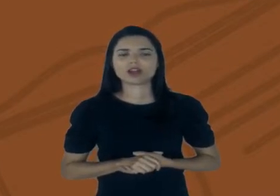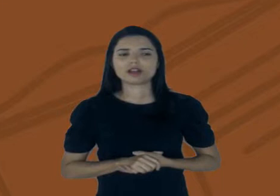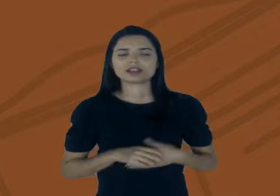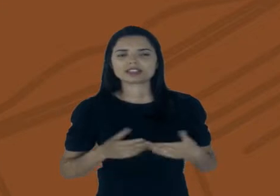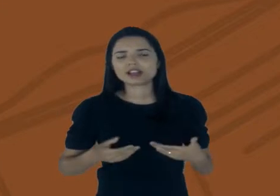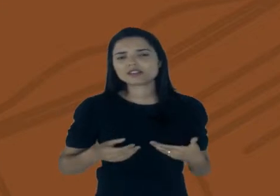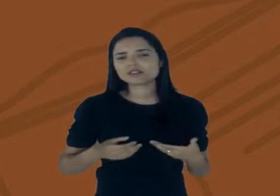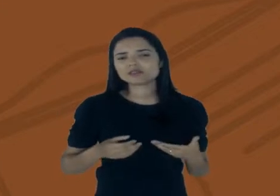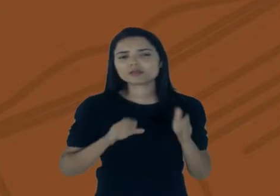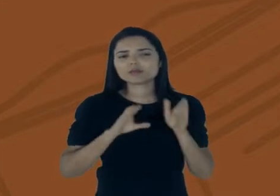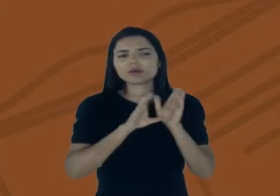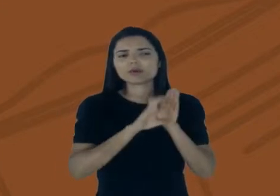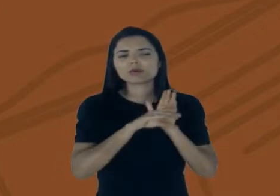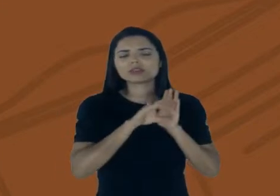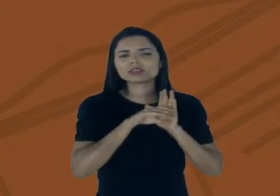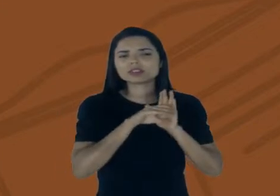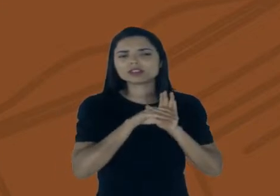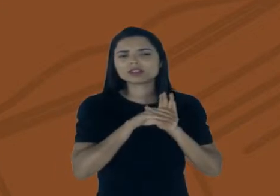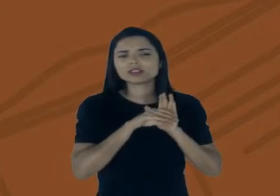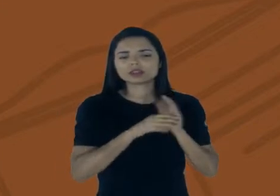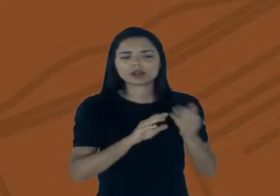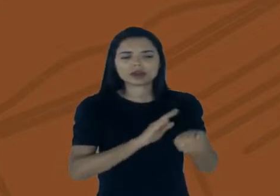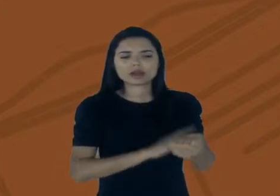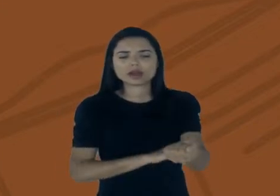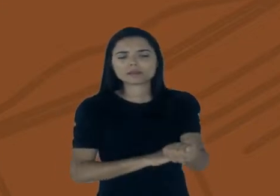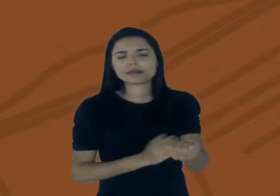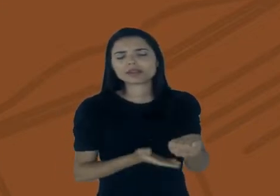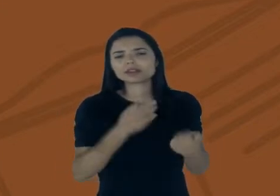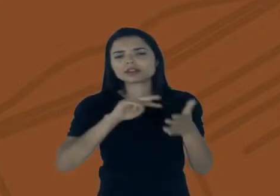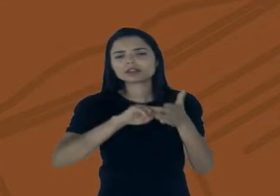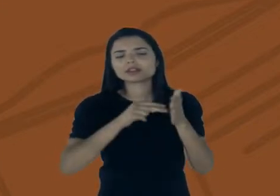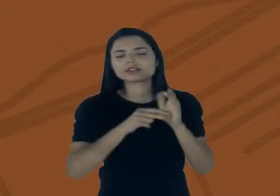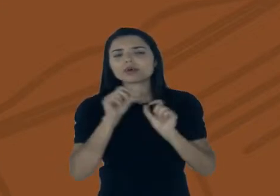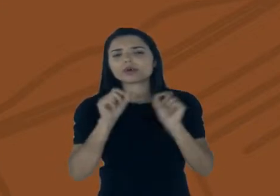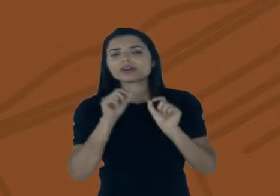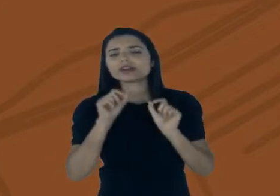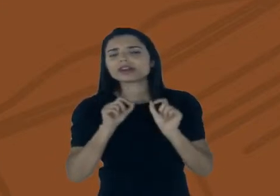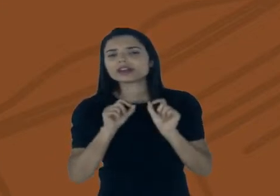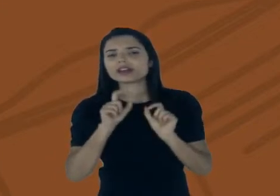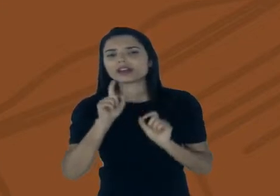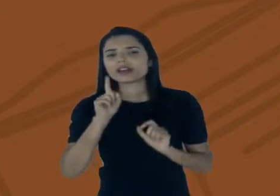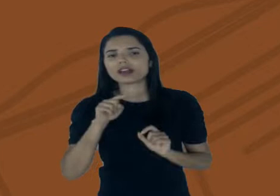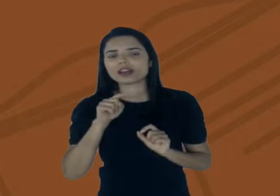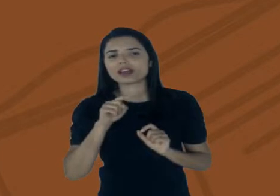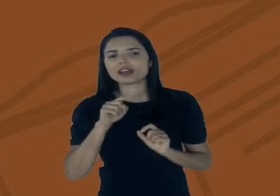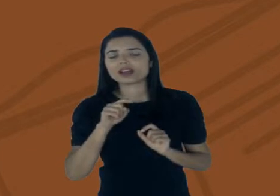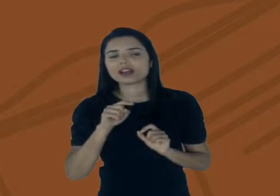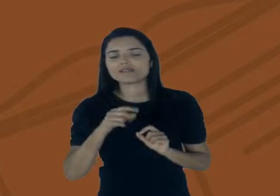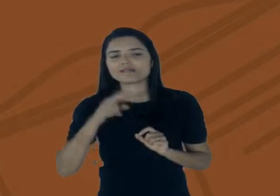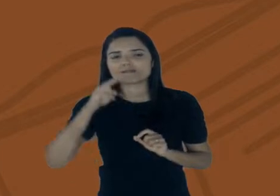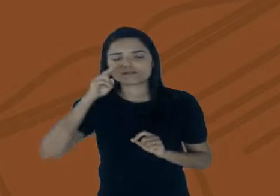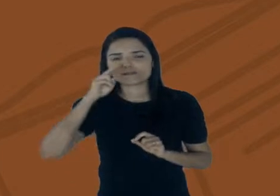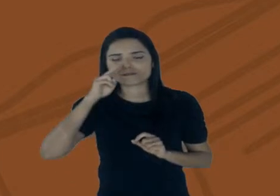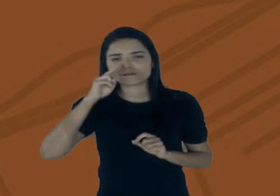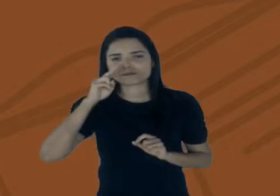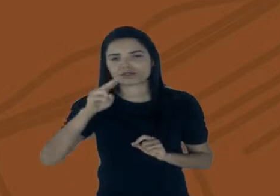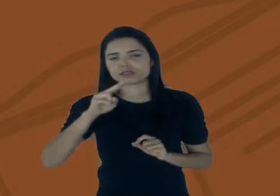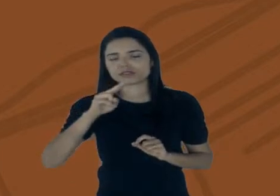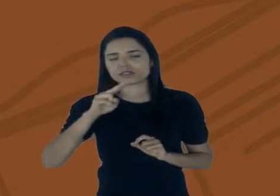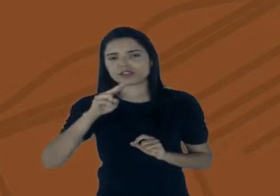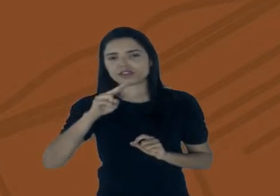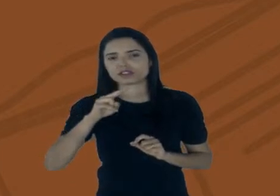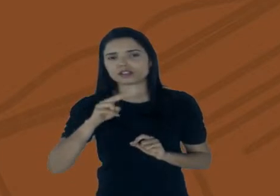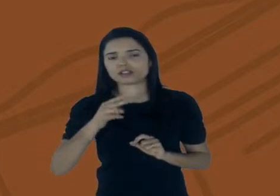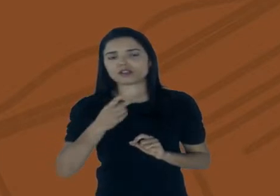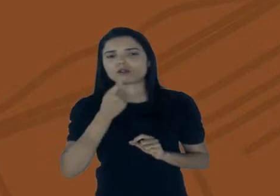seria a hipertensão. Então, a hipertensão é a condição em que a força do sangue contra a parede das artérias é